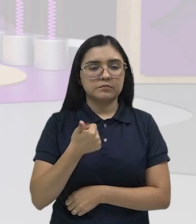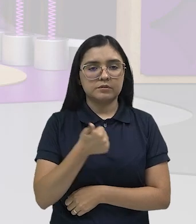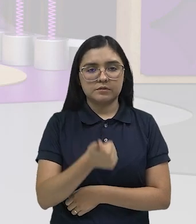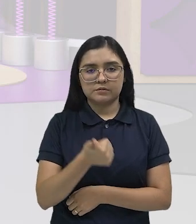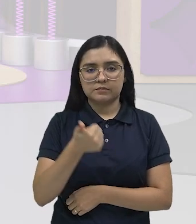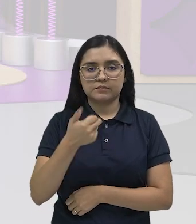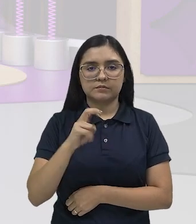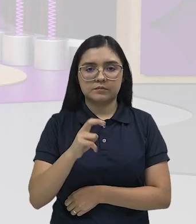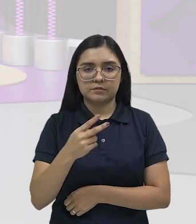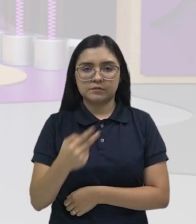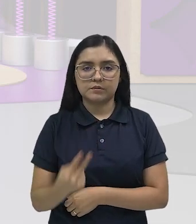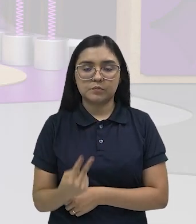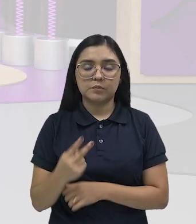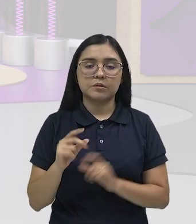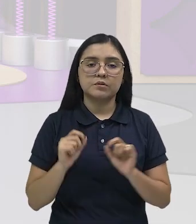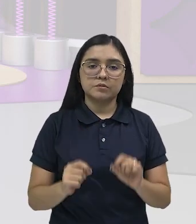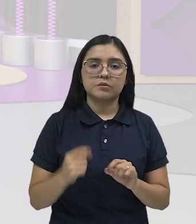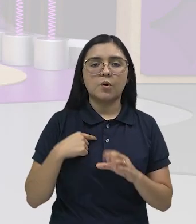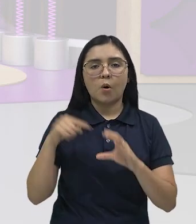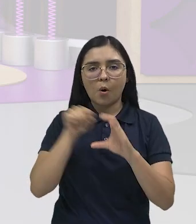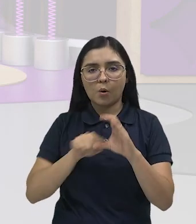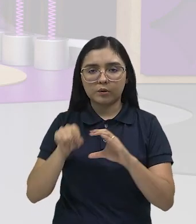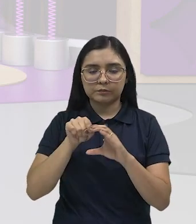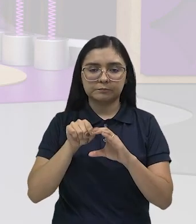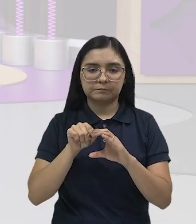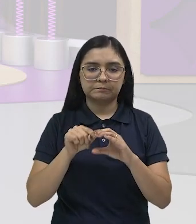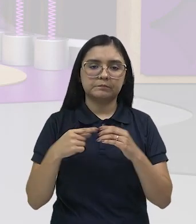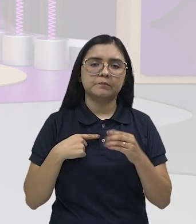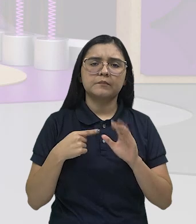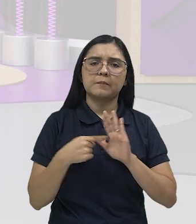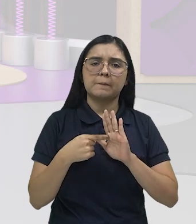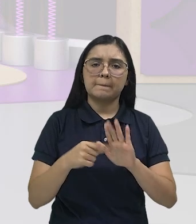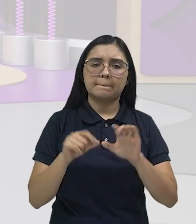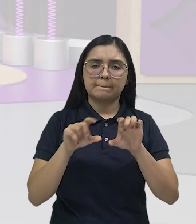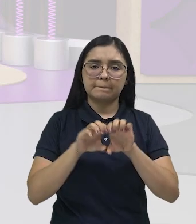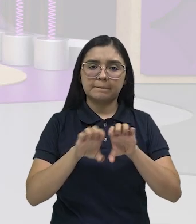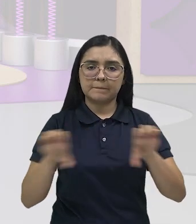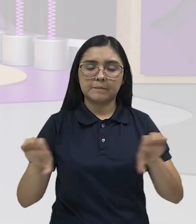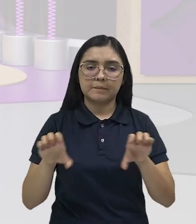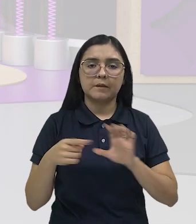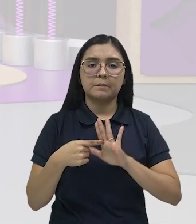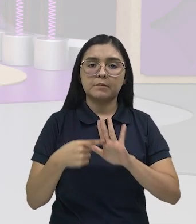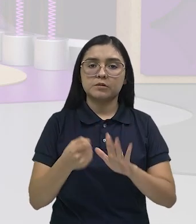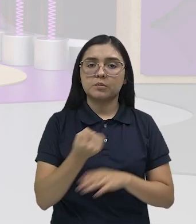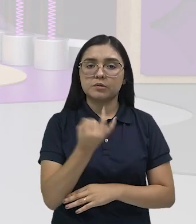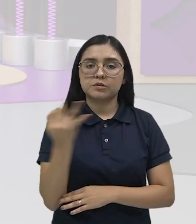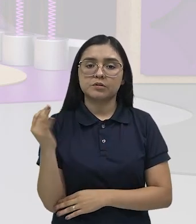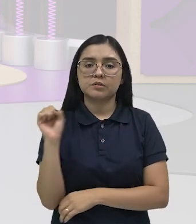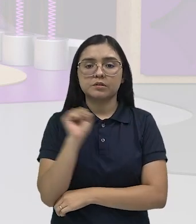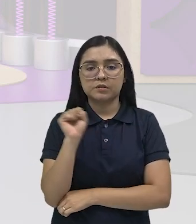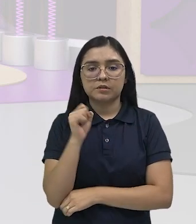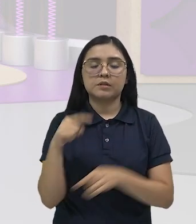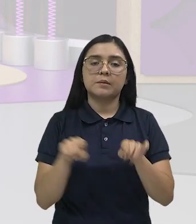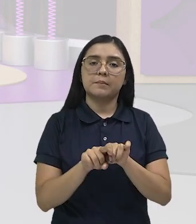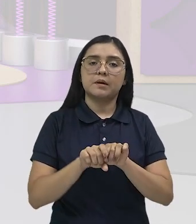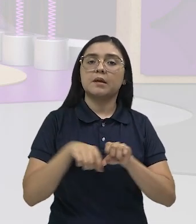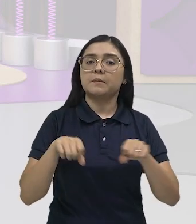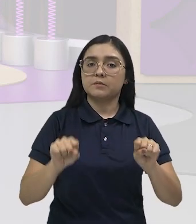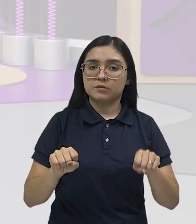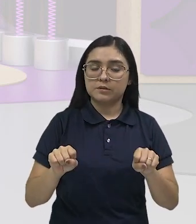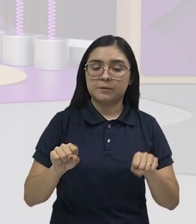Escreva um sistema de equações que represente a quantidade de carros e motocicleta